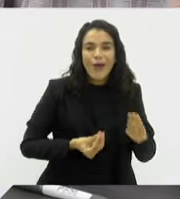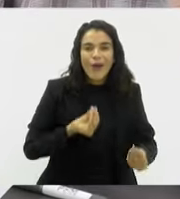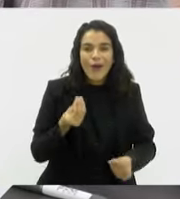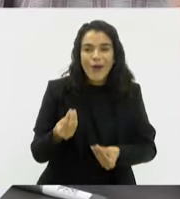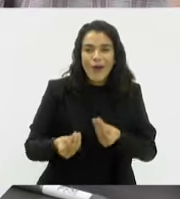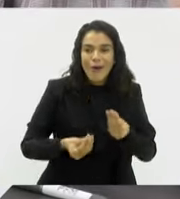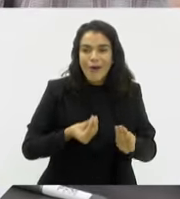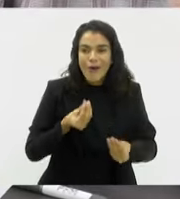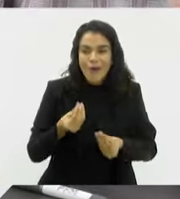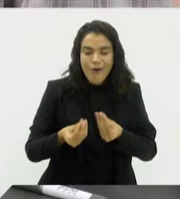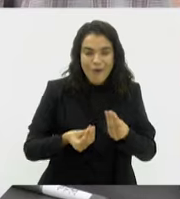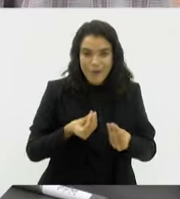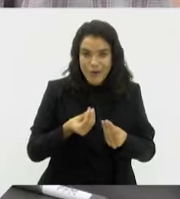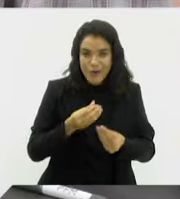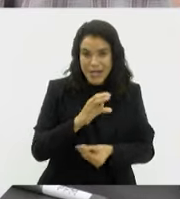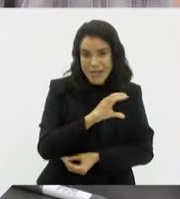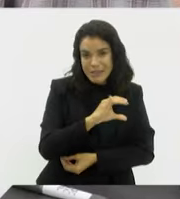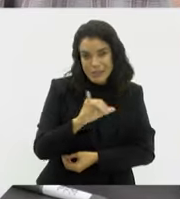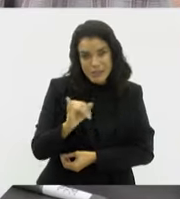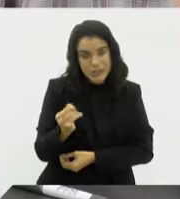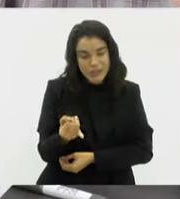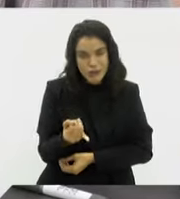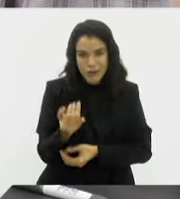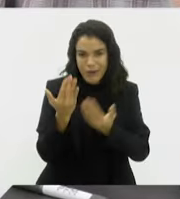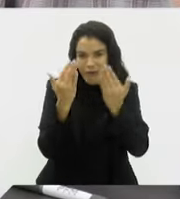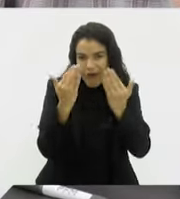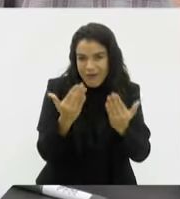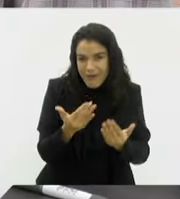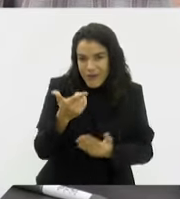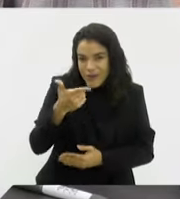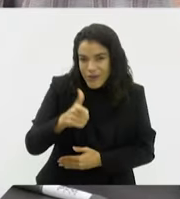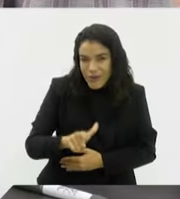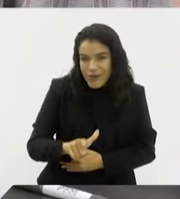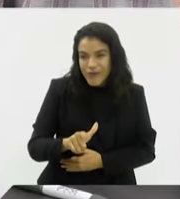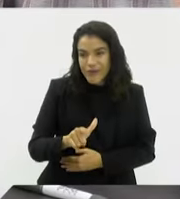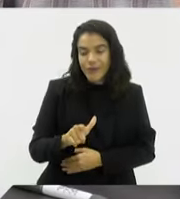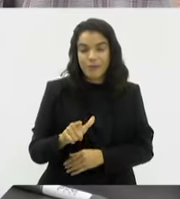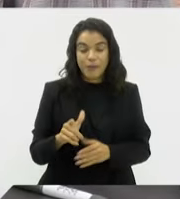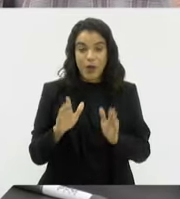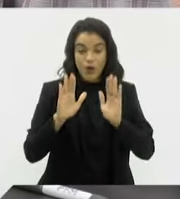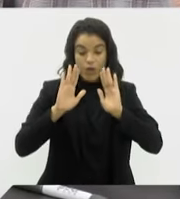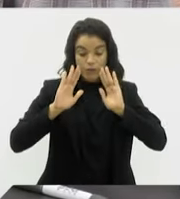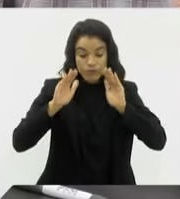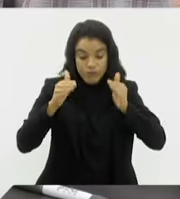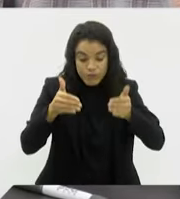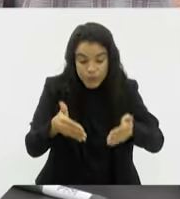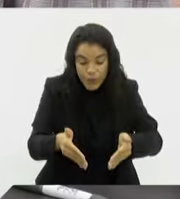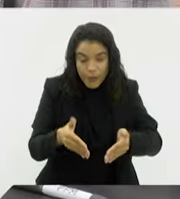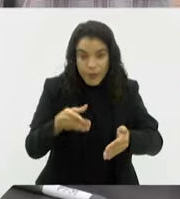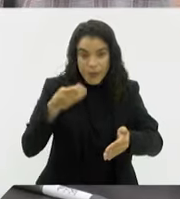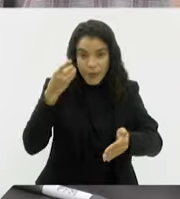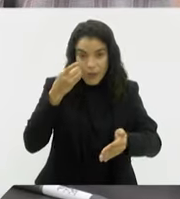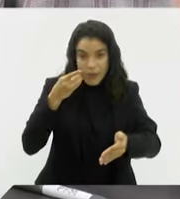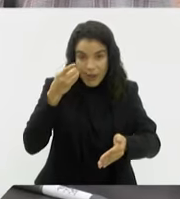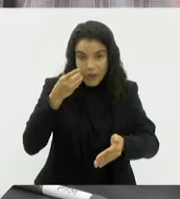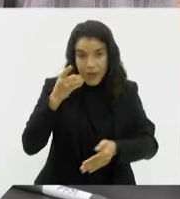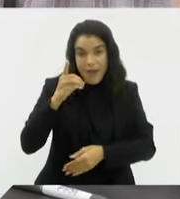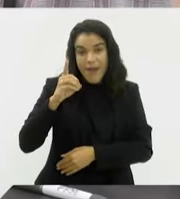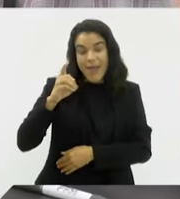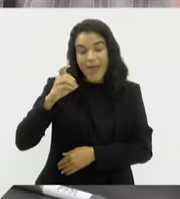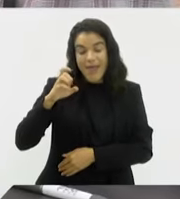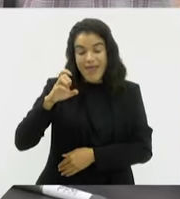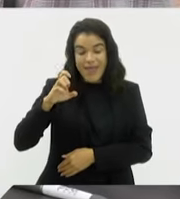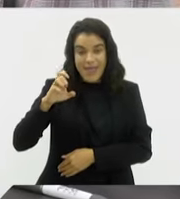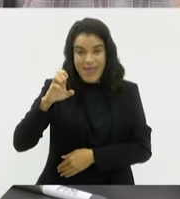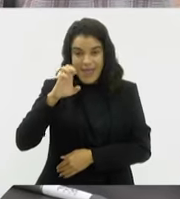a advertência e a CCJ reanalisa. Bom, em relação especificamente ao projeto da deputada Élica e o